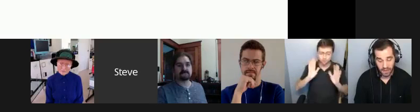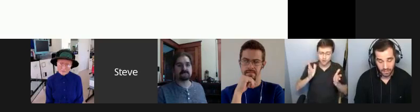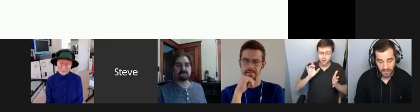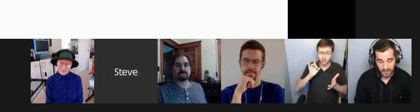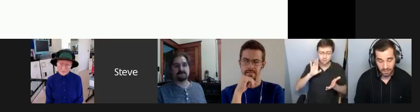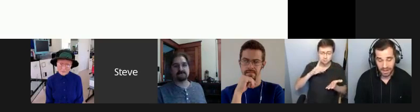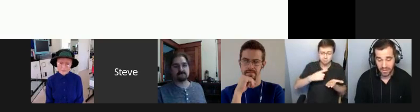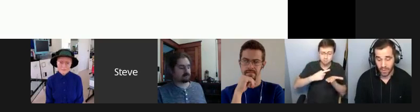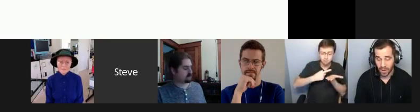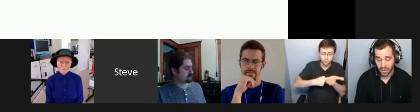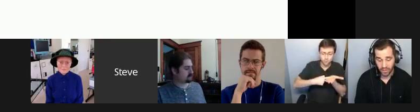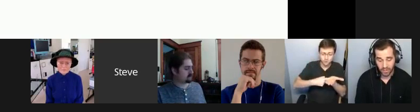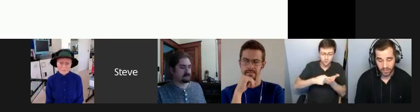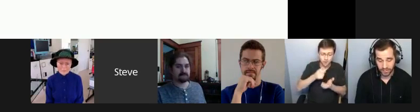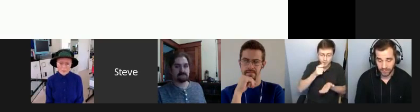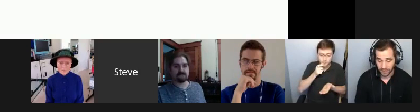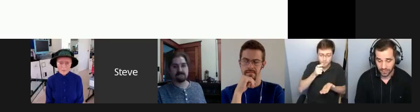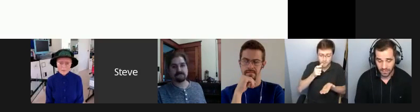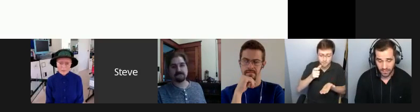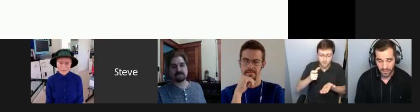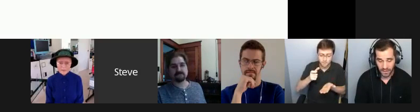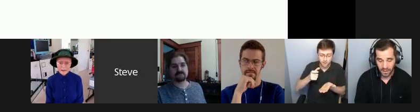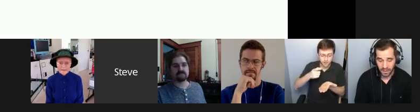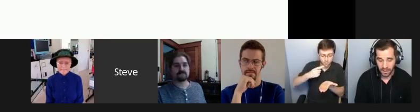diferentes formas, mas quando